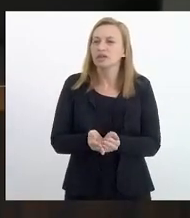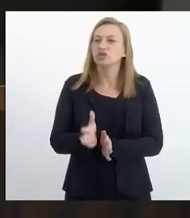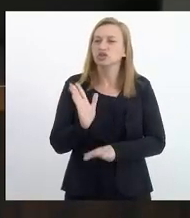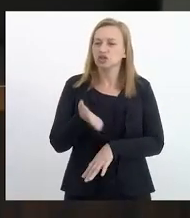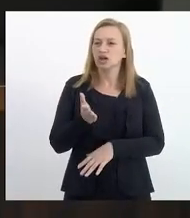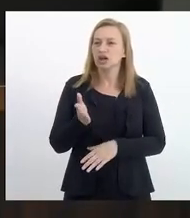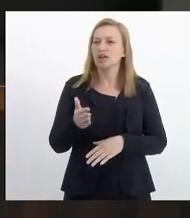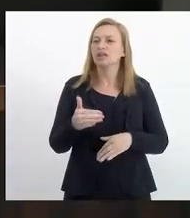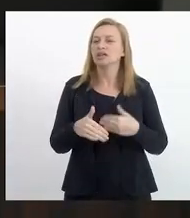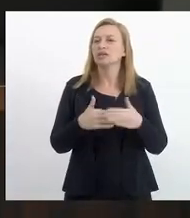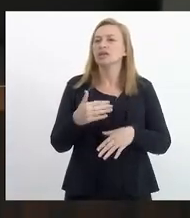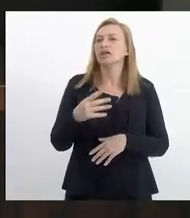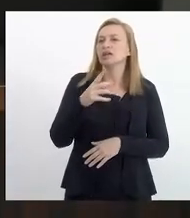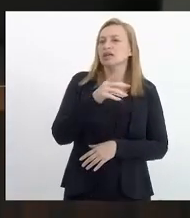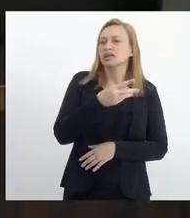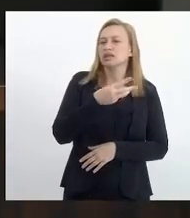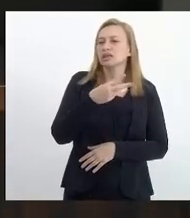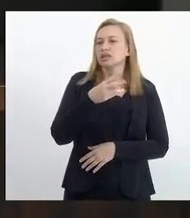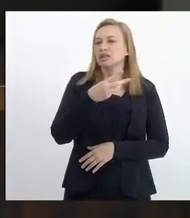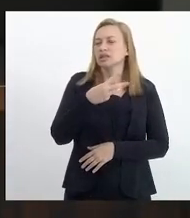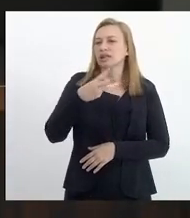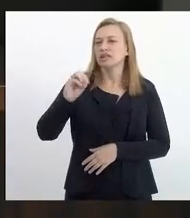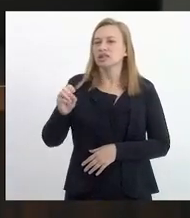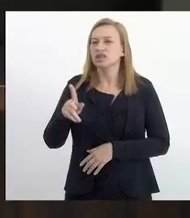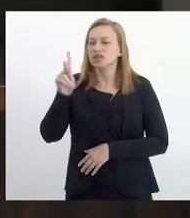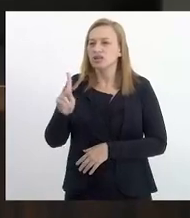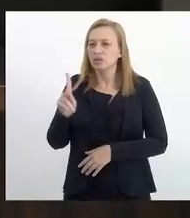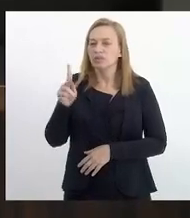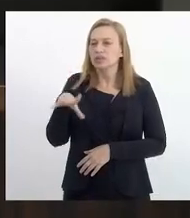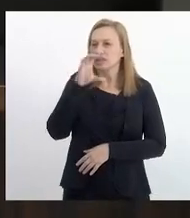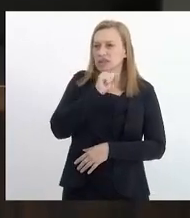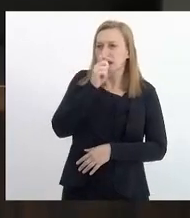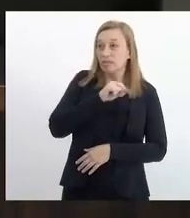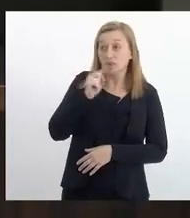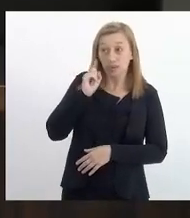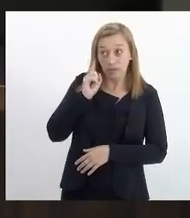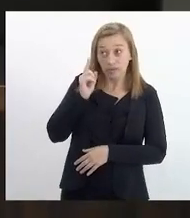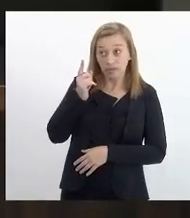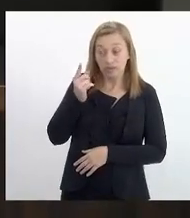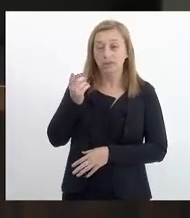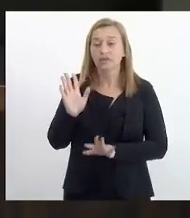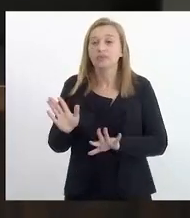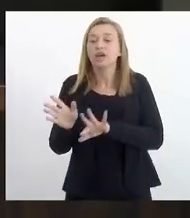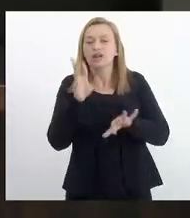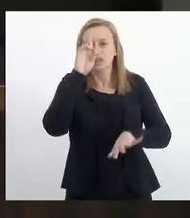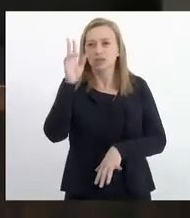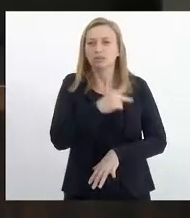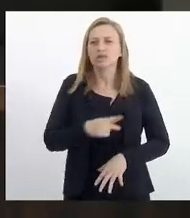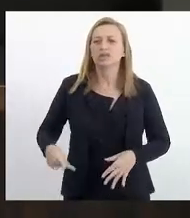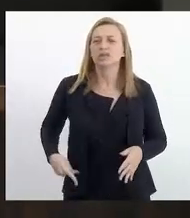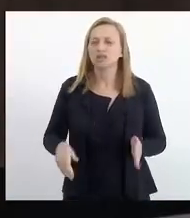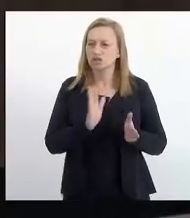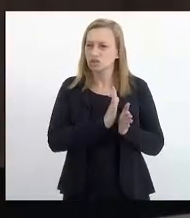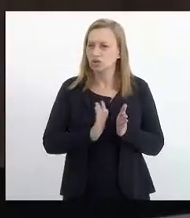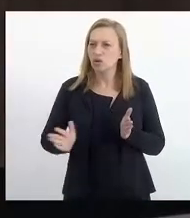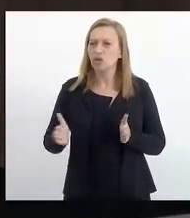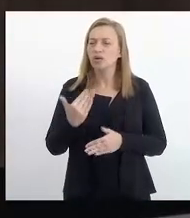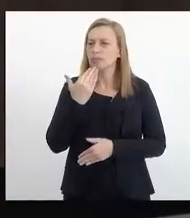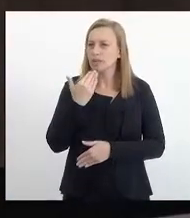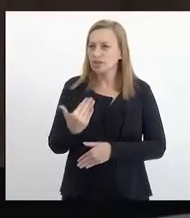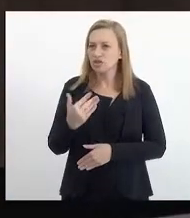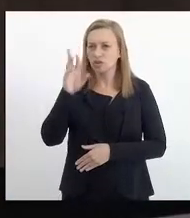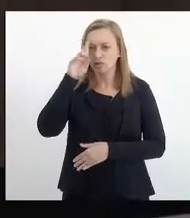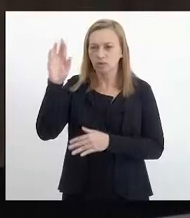para sábado, hein? Tá certo. Senhor presidente, a minha questão de ordem, inclusive eu quero pedir a Vossa